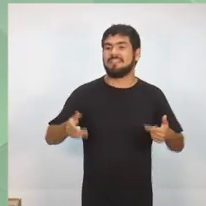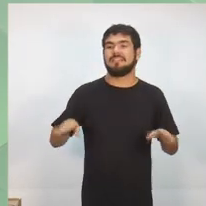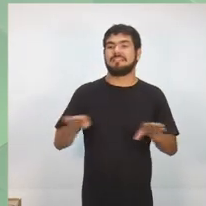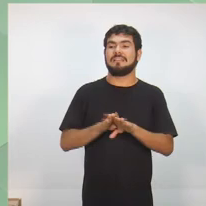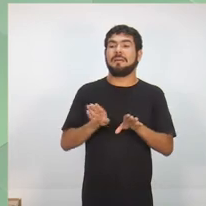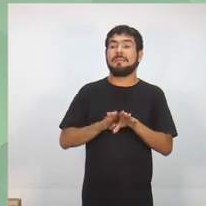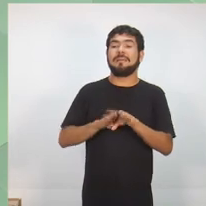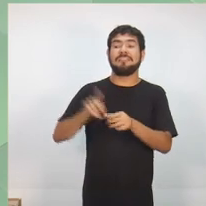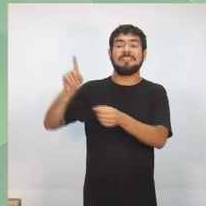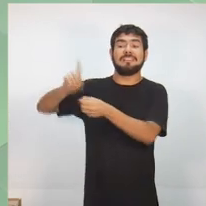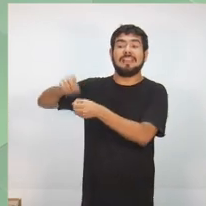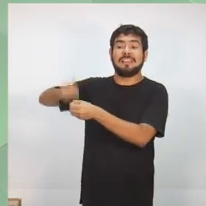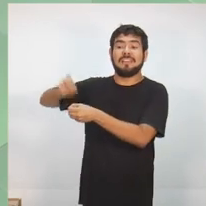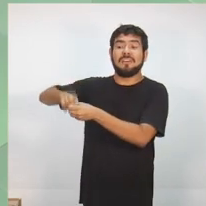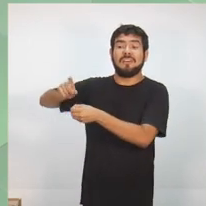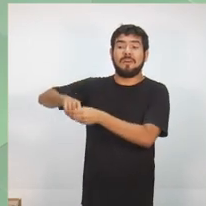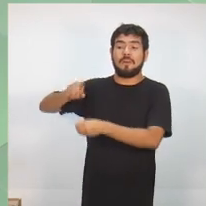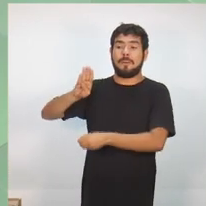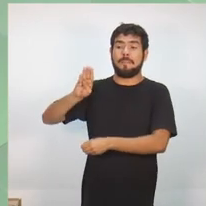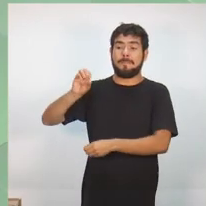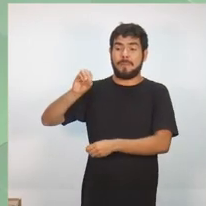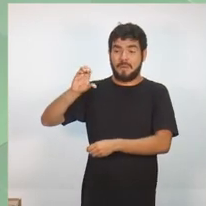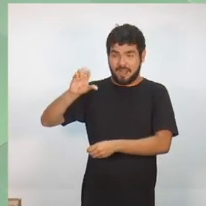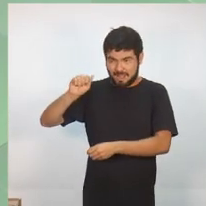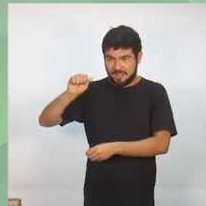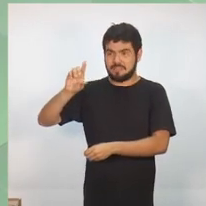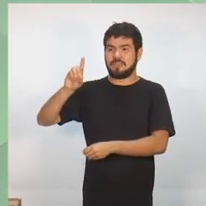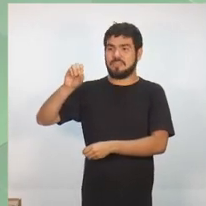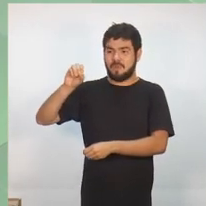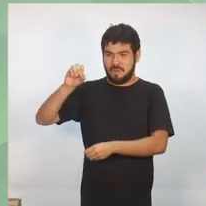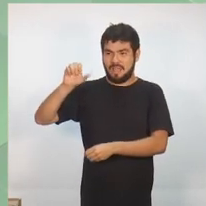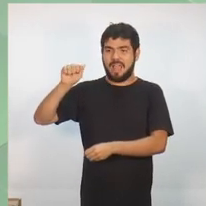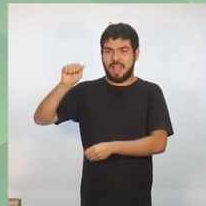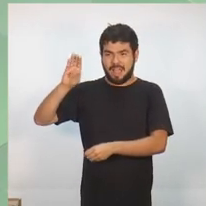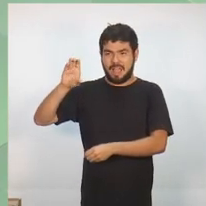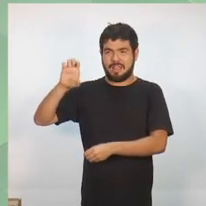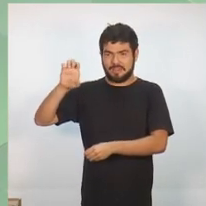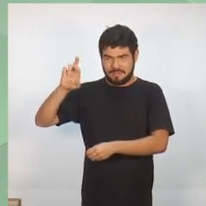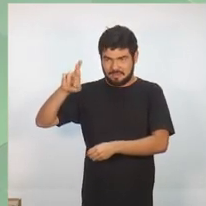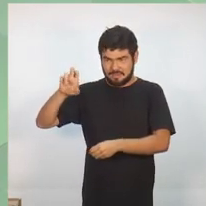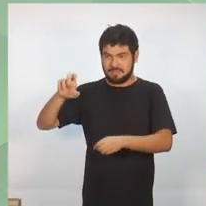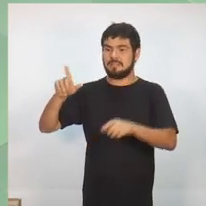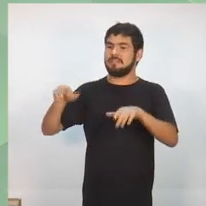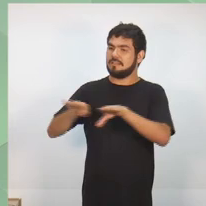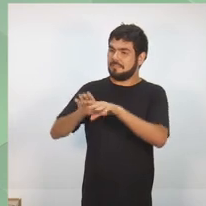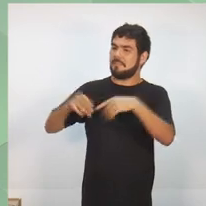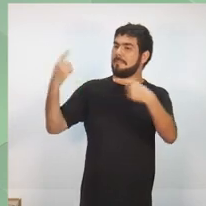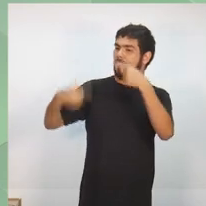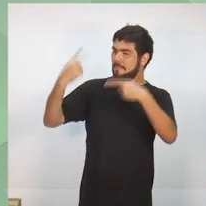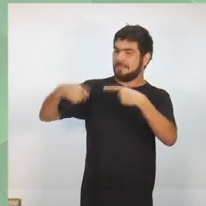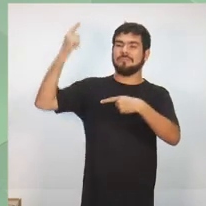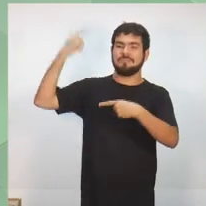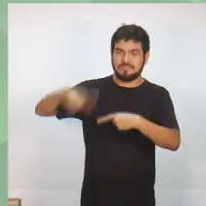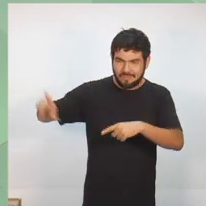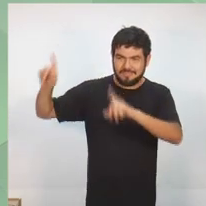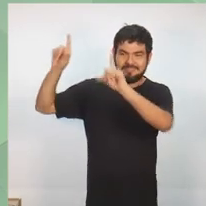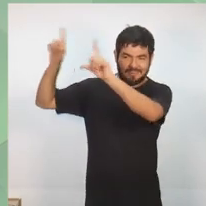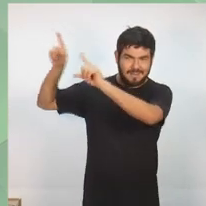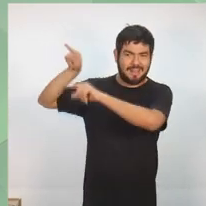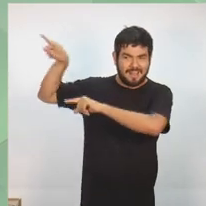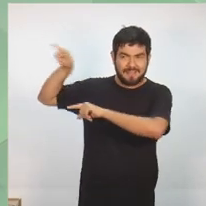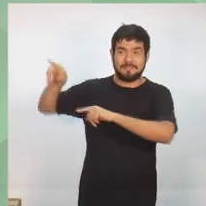Eu e Você, às 2 da tarde, todo o debate será retransmitido. Muito obrigada a todos que vieram e que acompanharam esse debate.